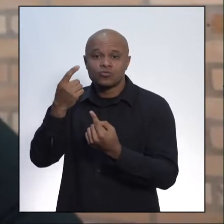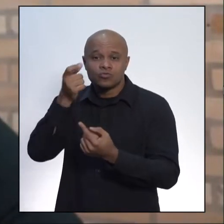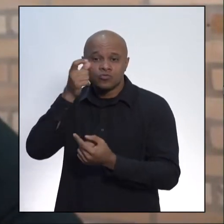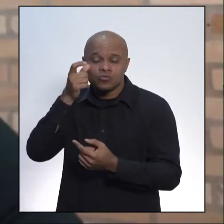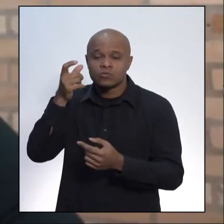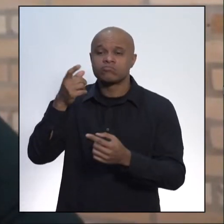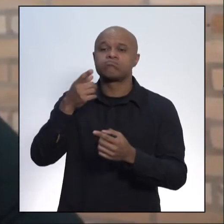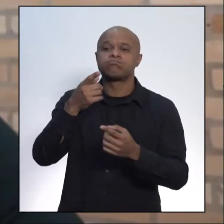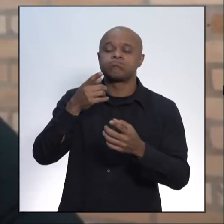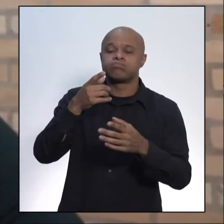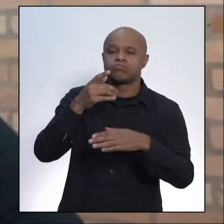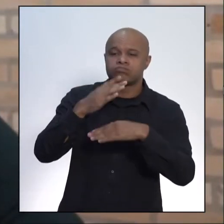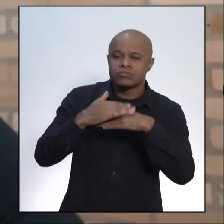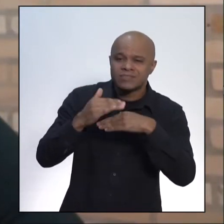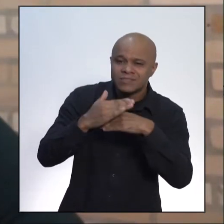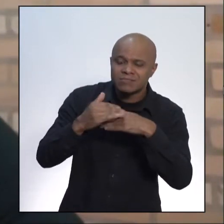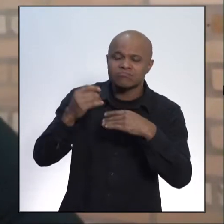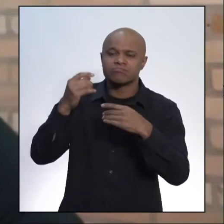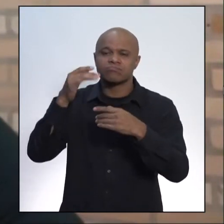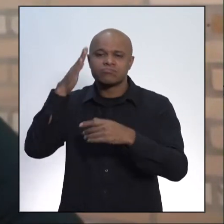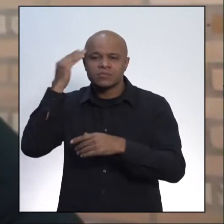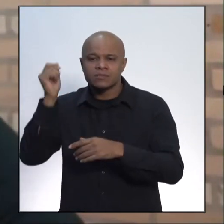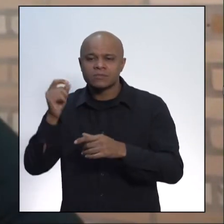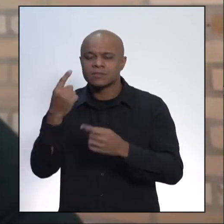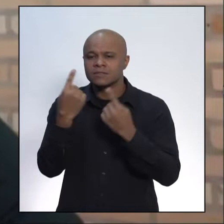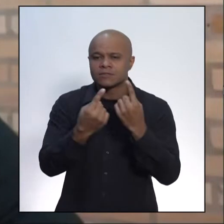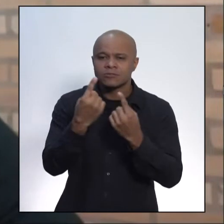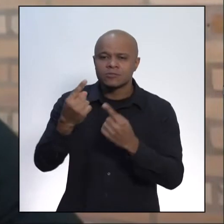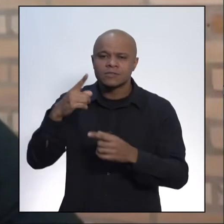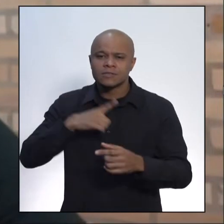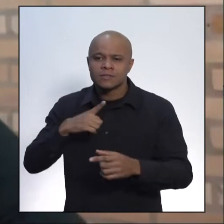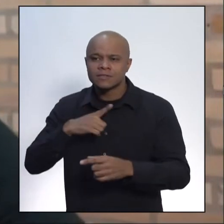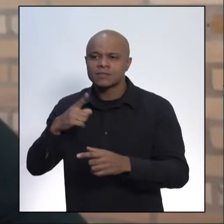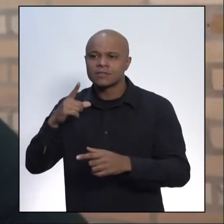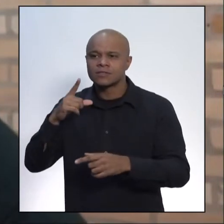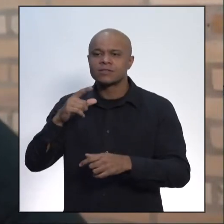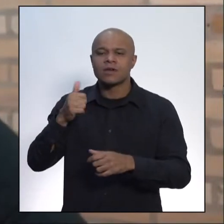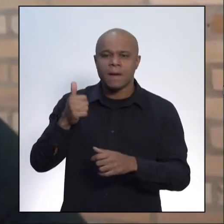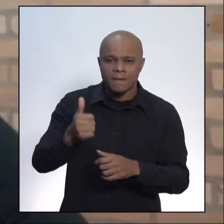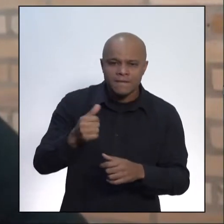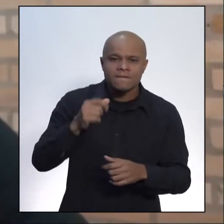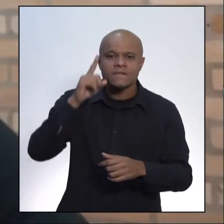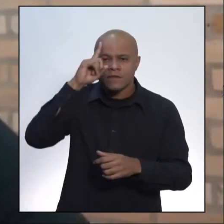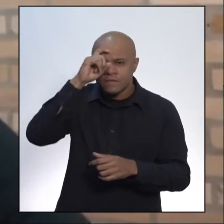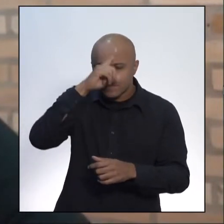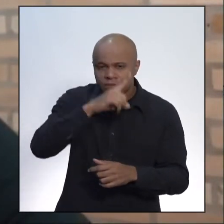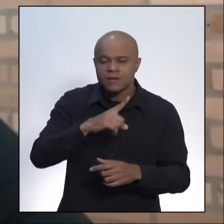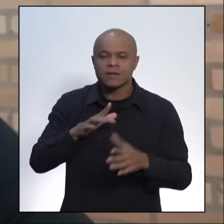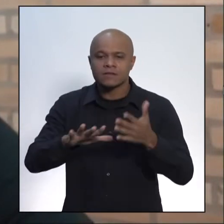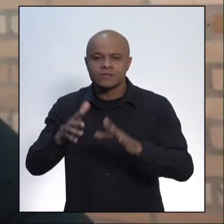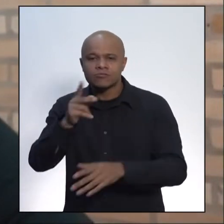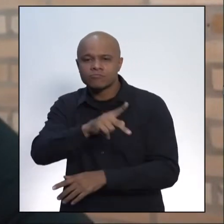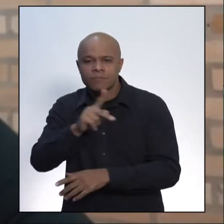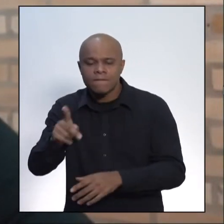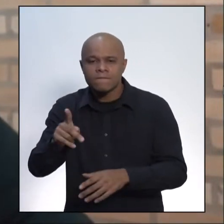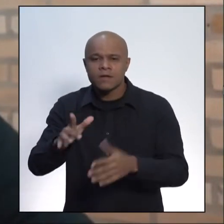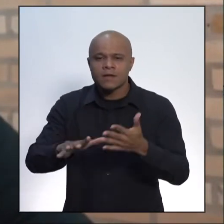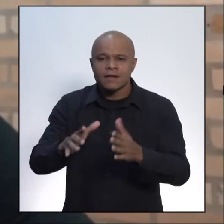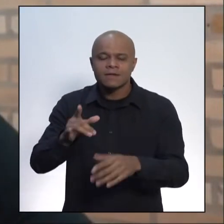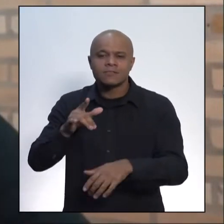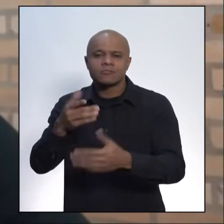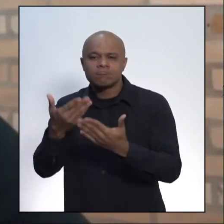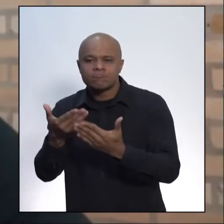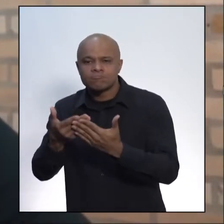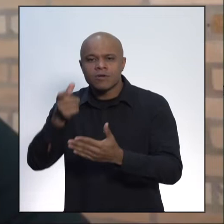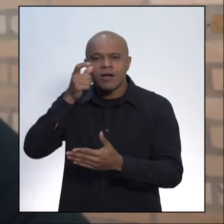que quando, pensando que essas aulas online, elas são feitas por professores, e muitas vezes o meu aluno está assistindo uma aula que não